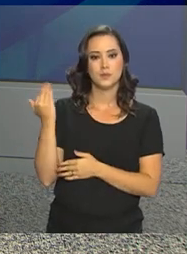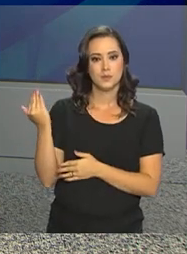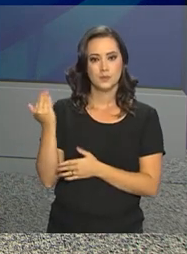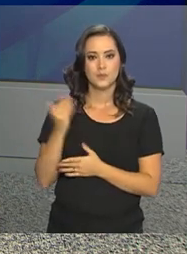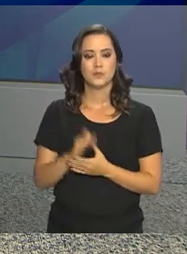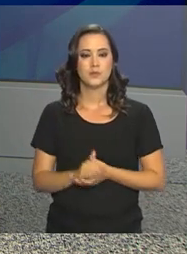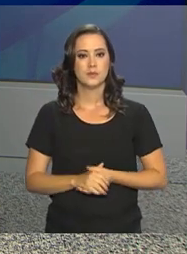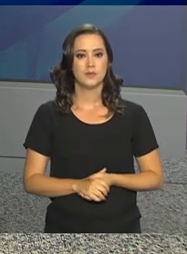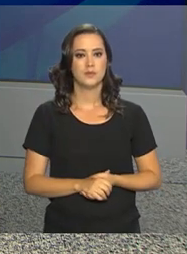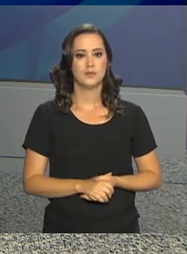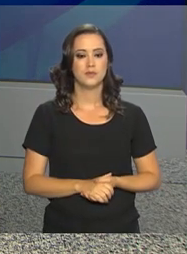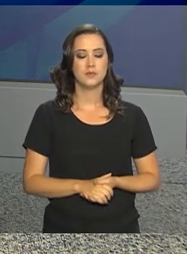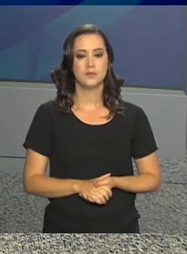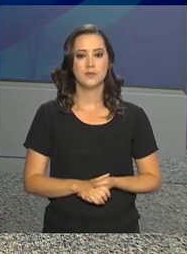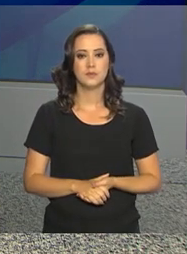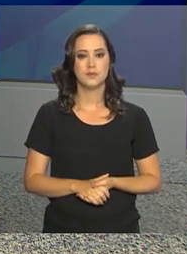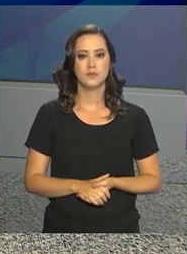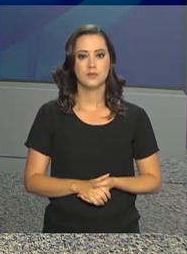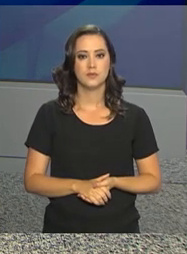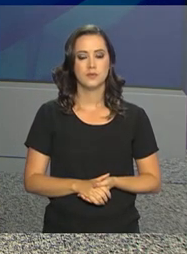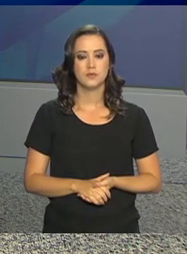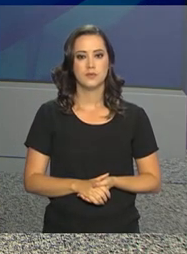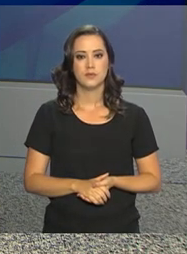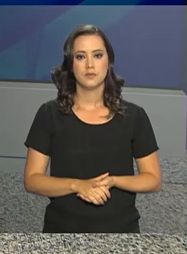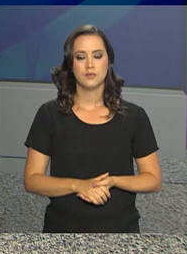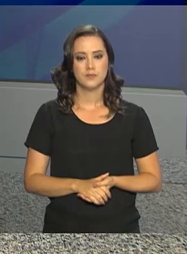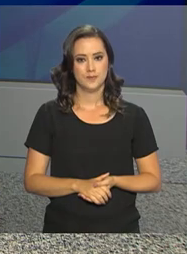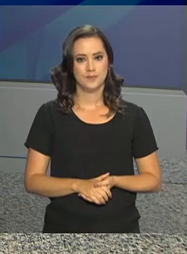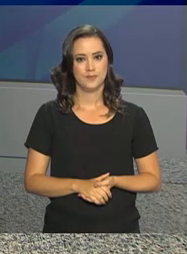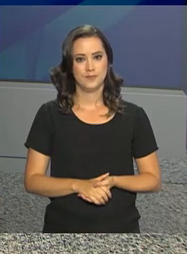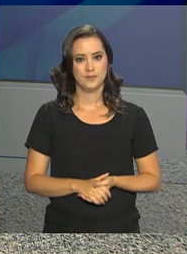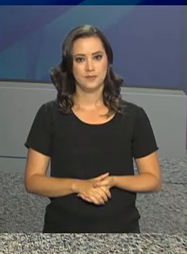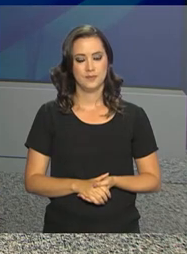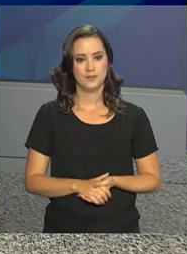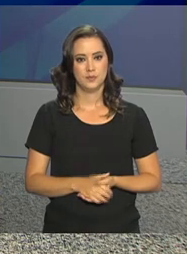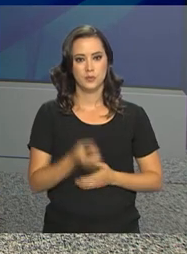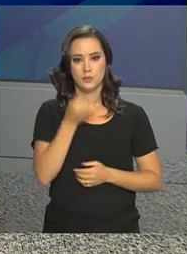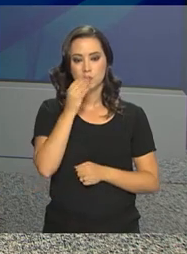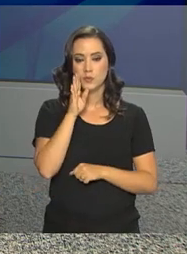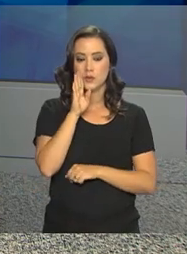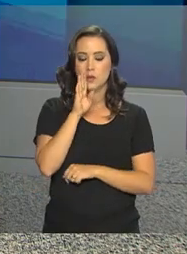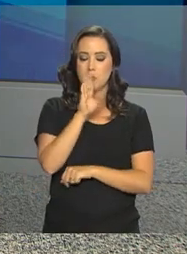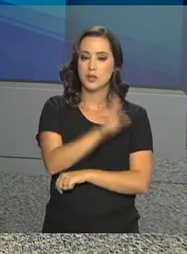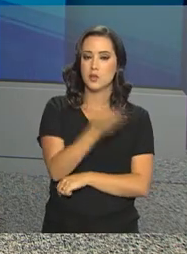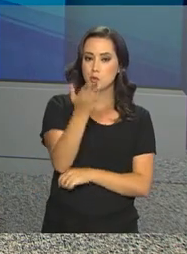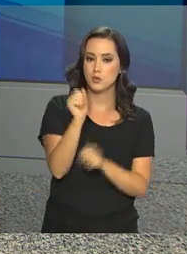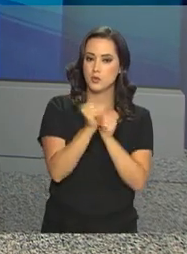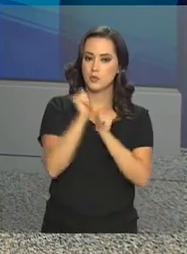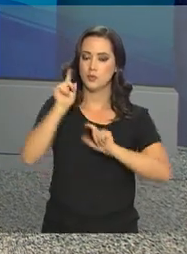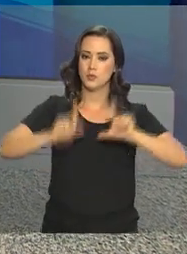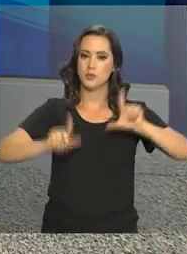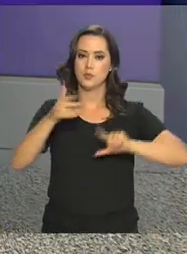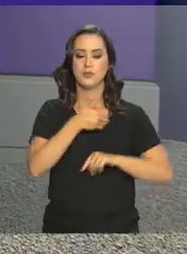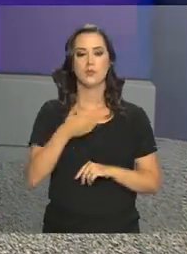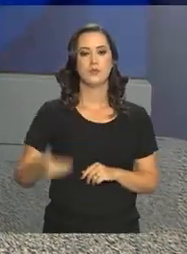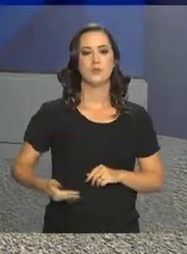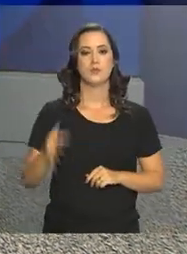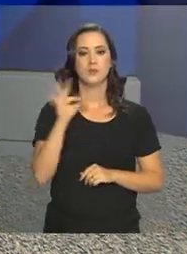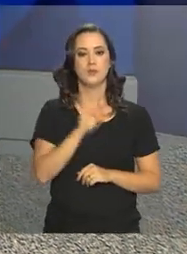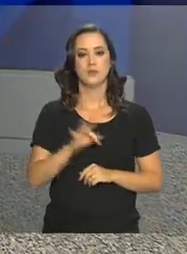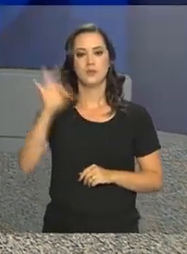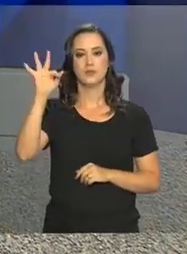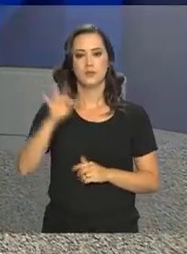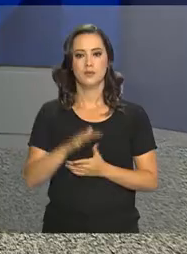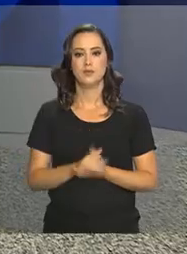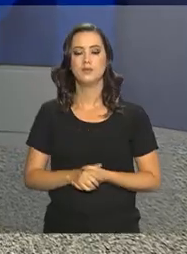é 619-9867-8787. Uma boa tarde para você e continue com a gente aqui na NBR,